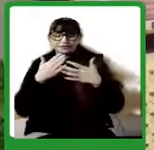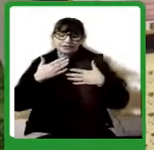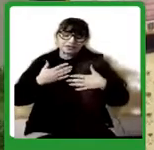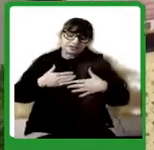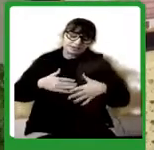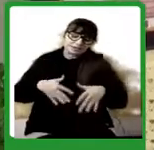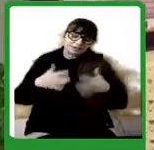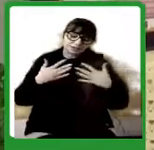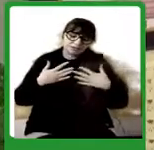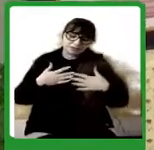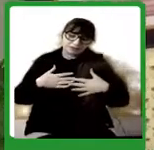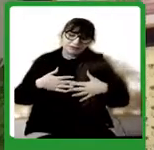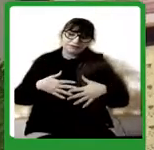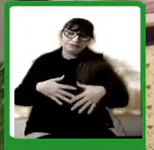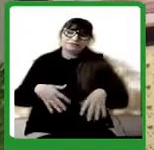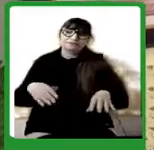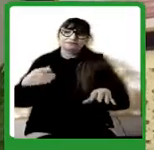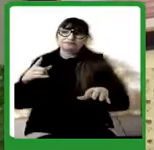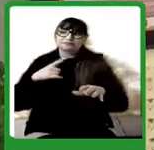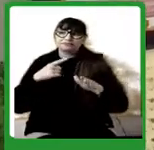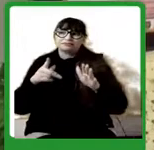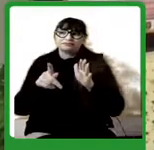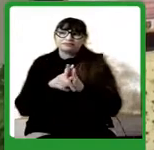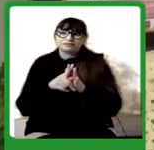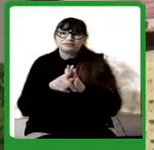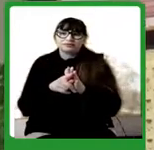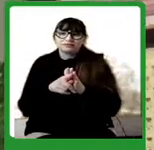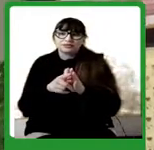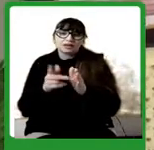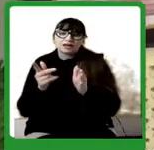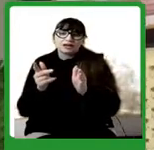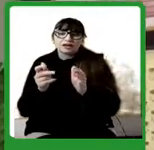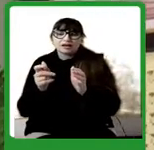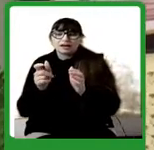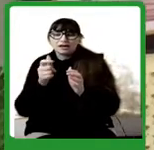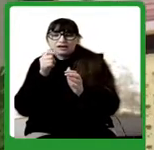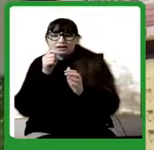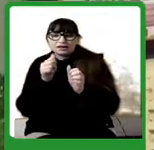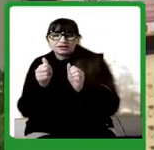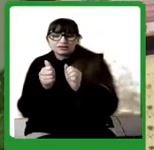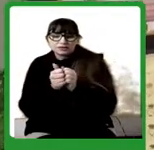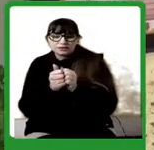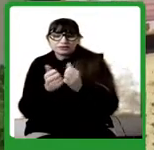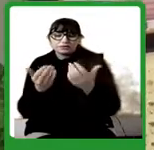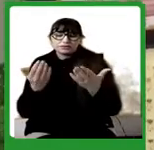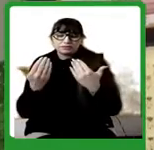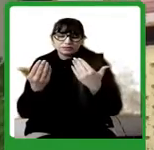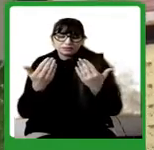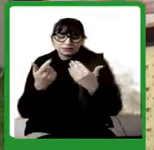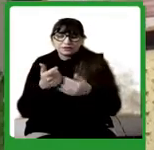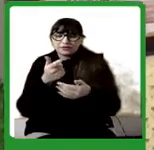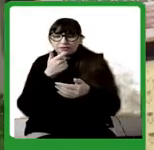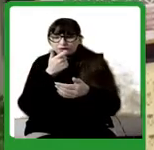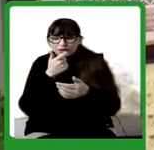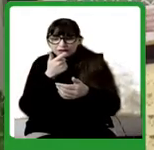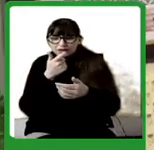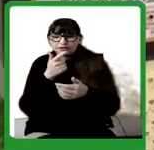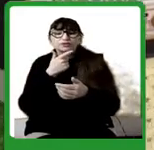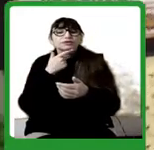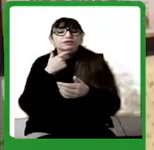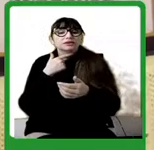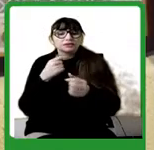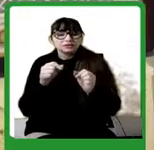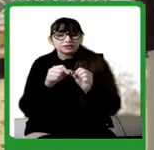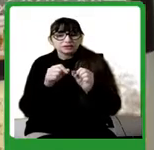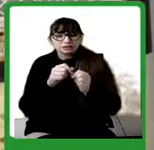volta e meia vem alguma comadre, se juntemos, fizemos umas bolachas, papiemos. É, eu gostava muito dos bailes e